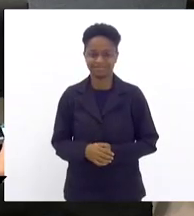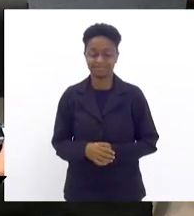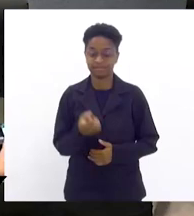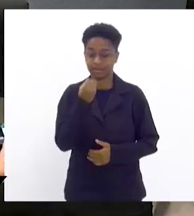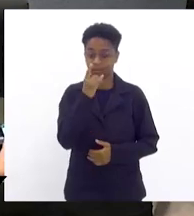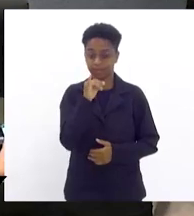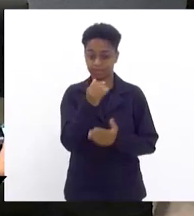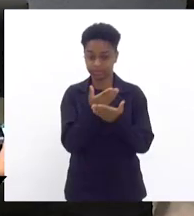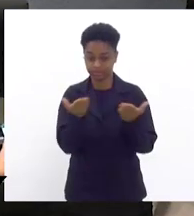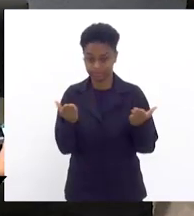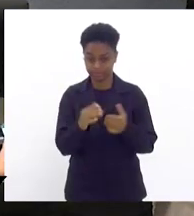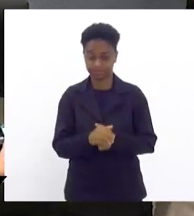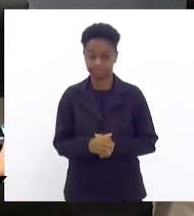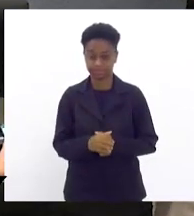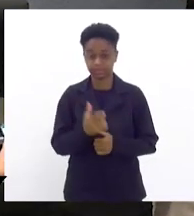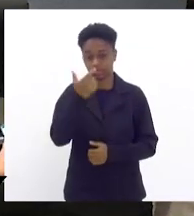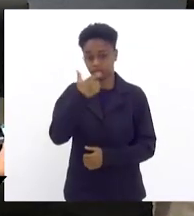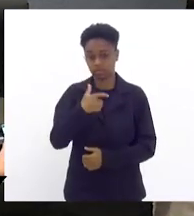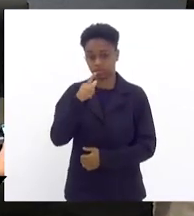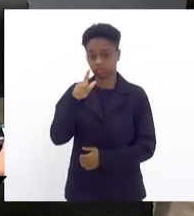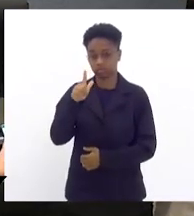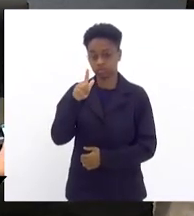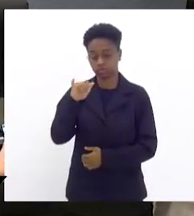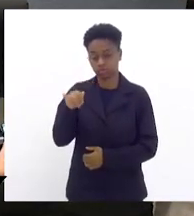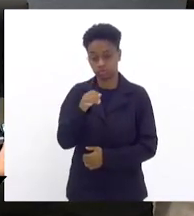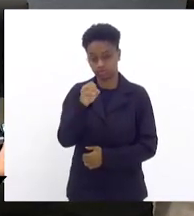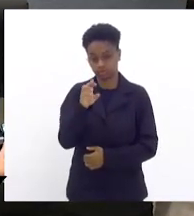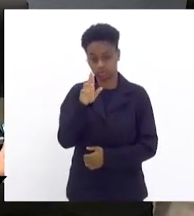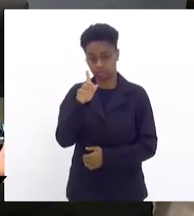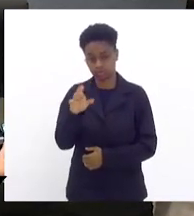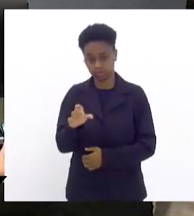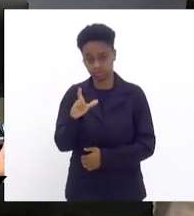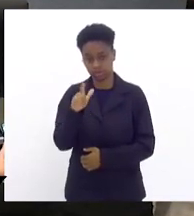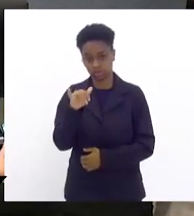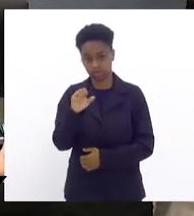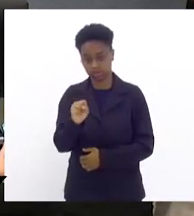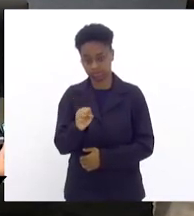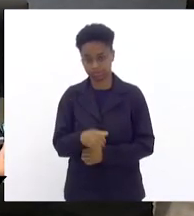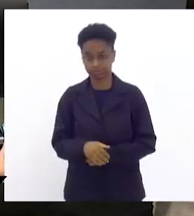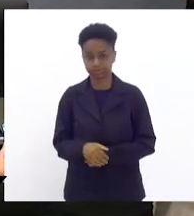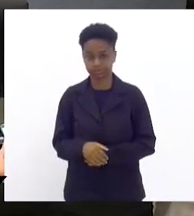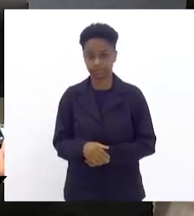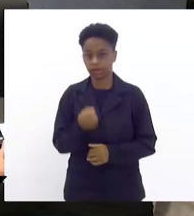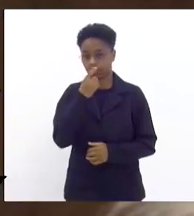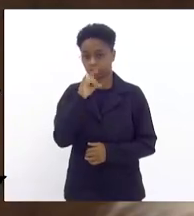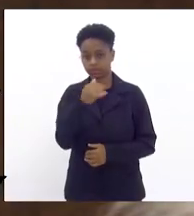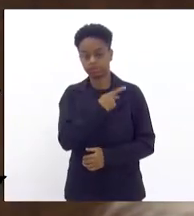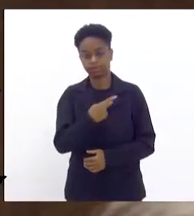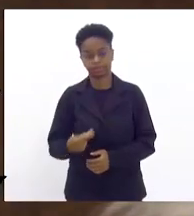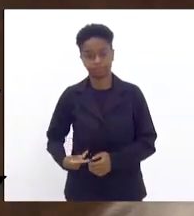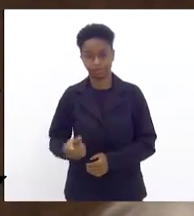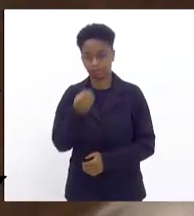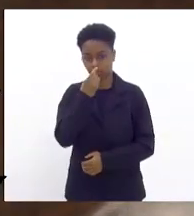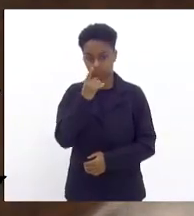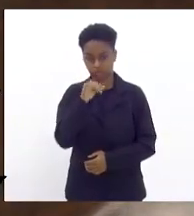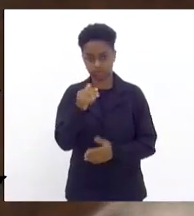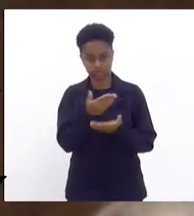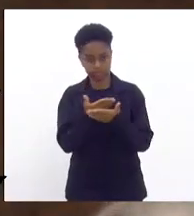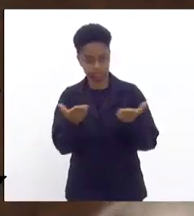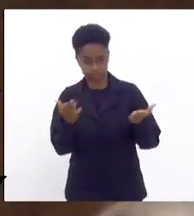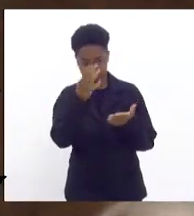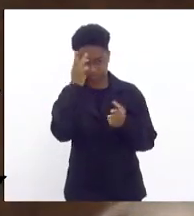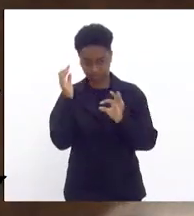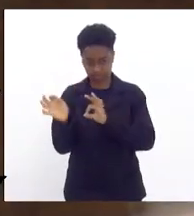Bom dia a todos, sou Jorge Luiz. Bom dia, presidente. Bom dia a casa. Oi,